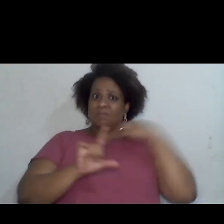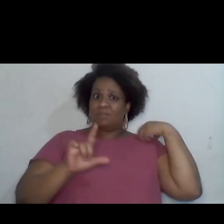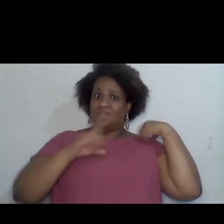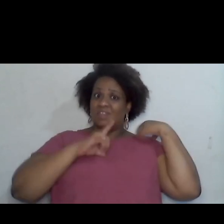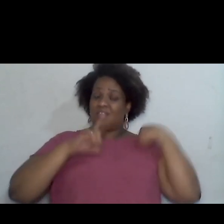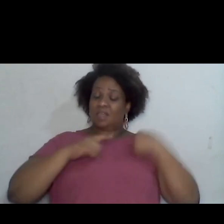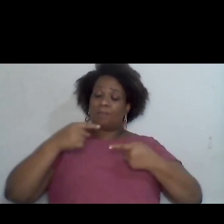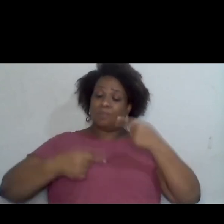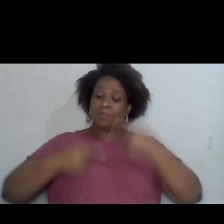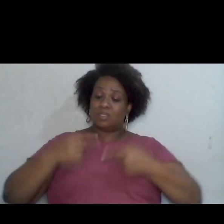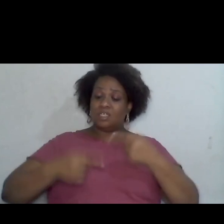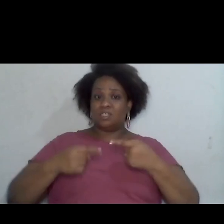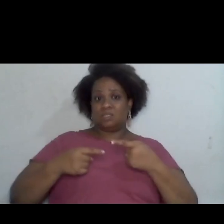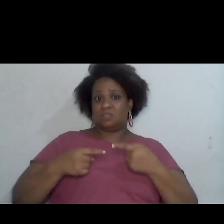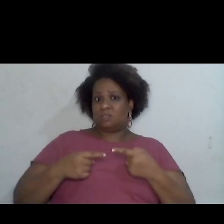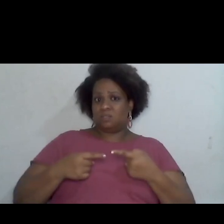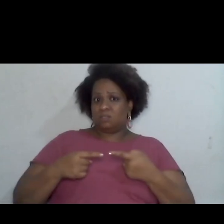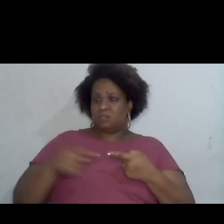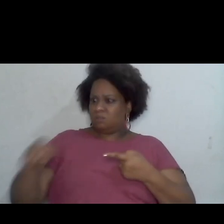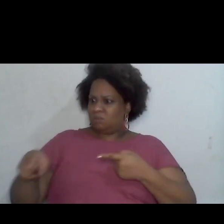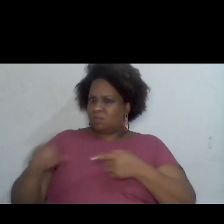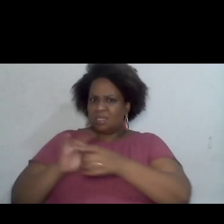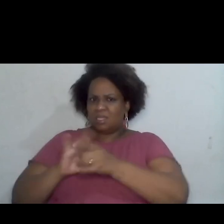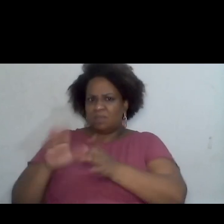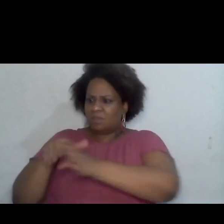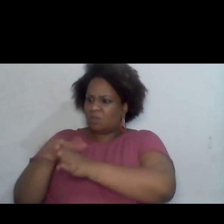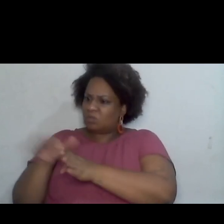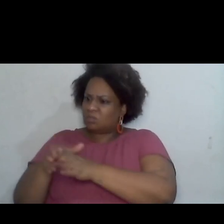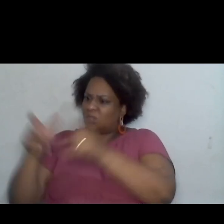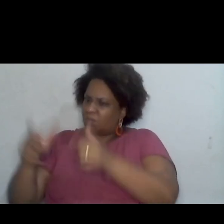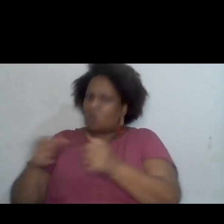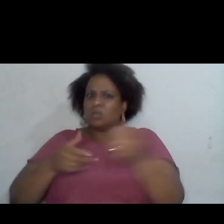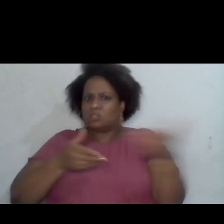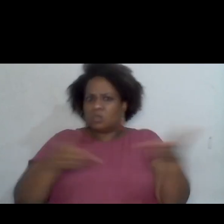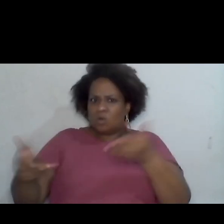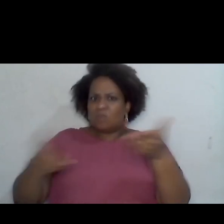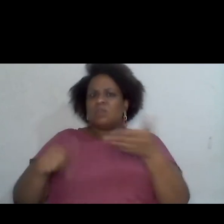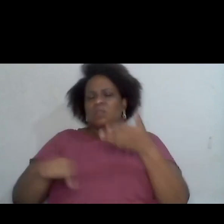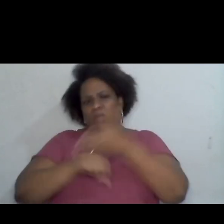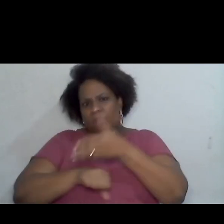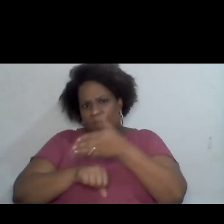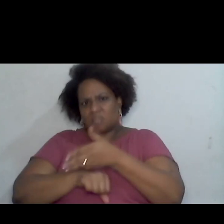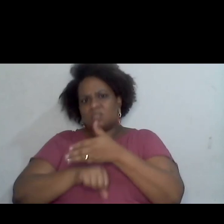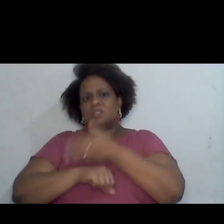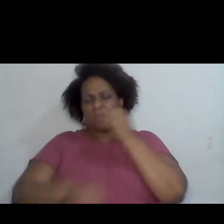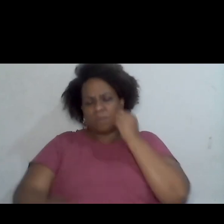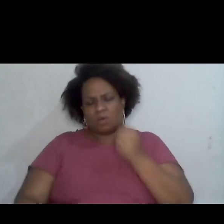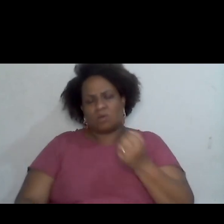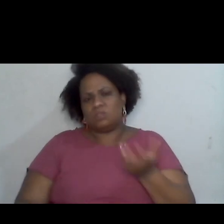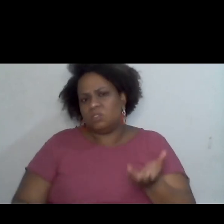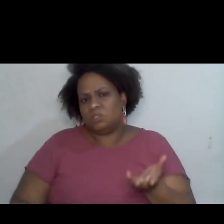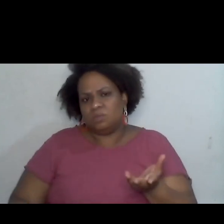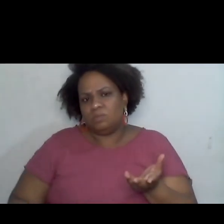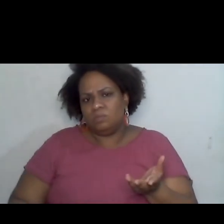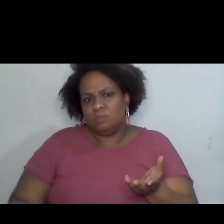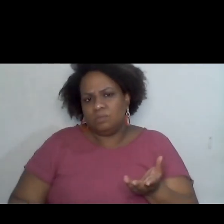políticas da Secult. Então, e o conselho é um espaço super aberto, democrático, está todo mundo convidado a participar do conselho, e mais do que isso, ano que vem tem eleição para os